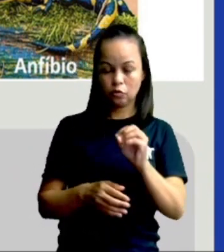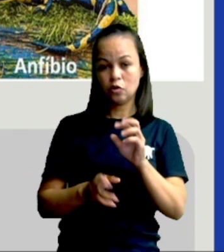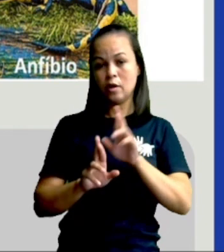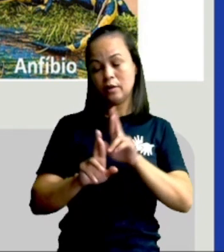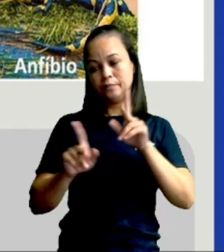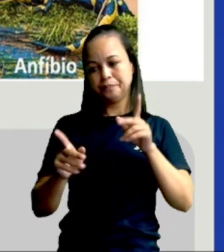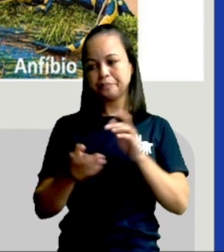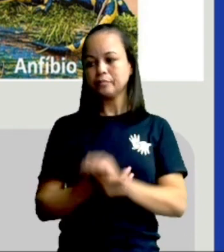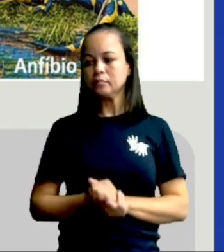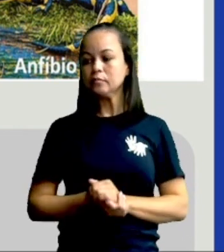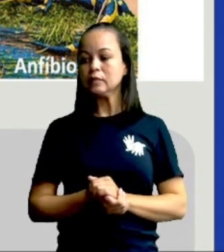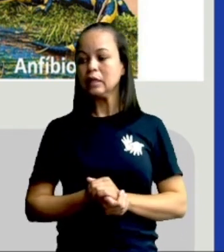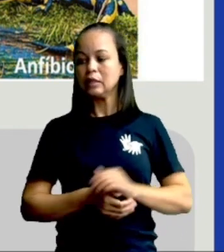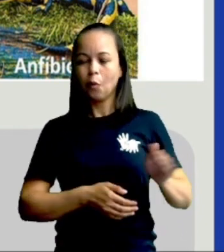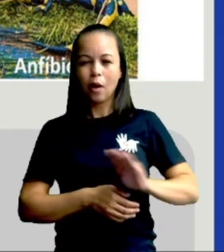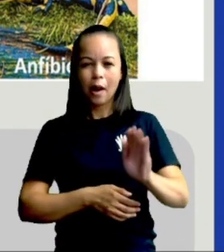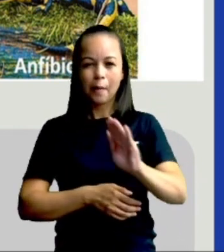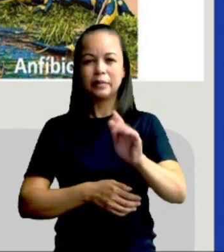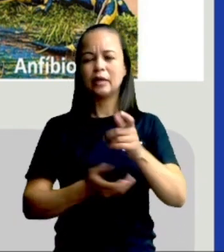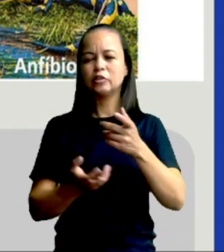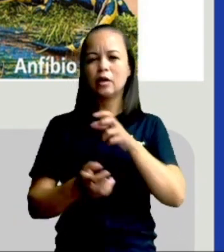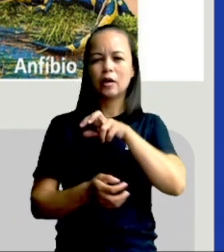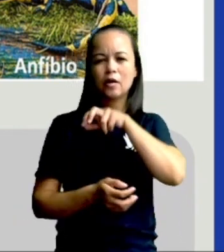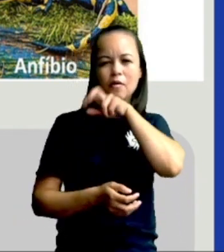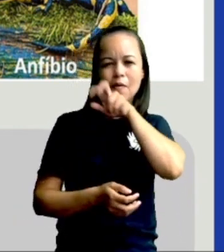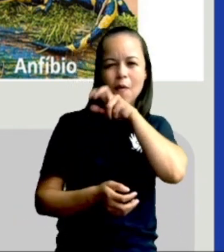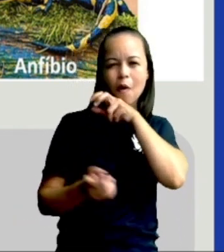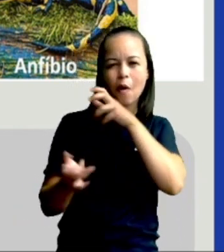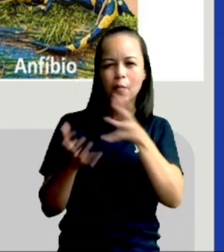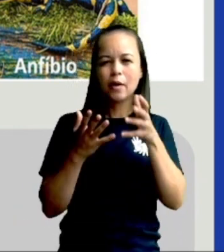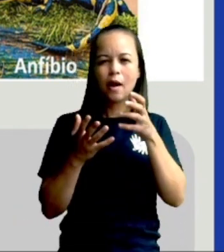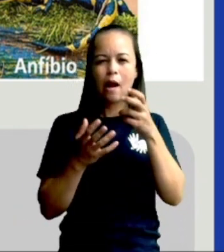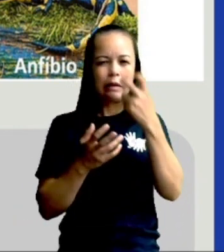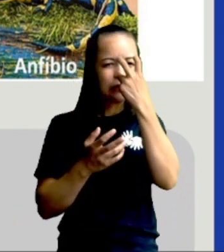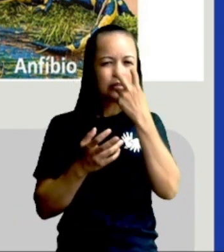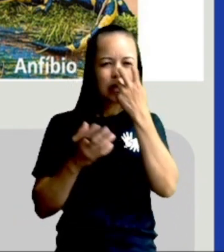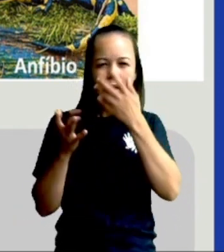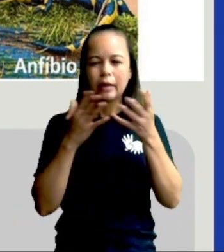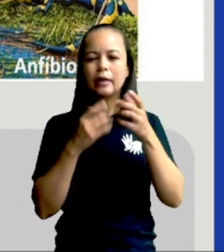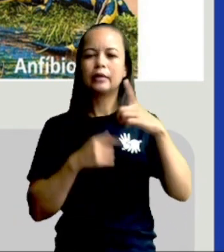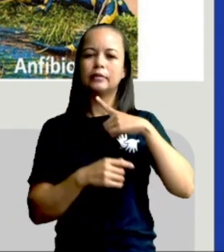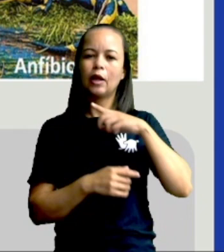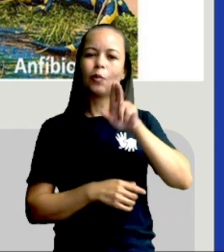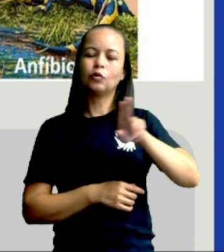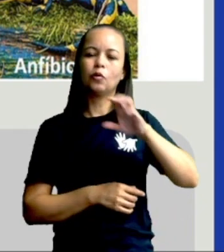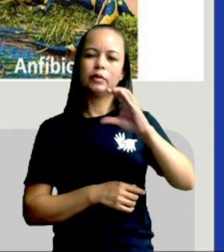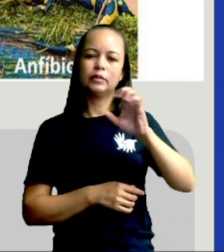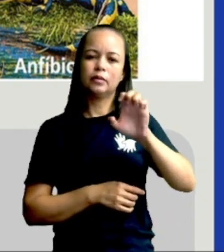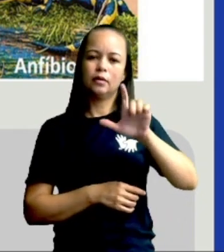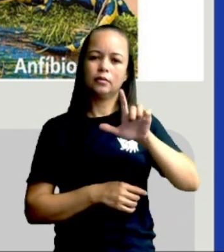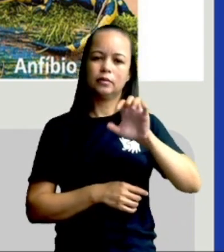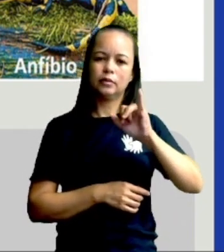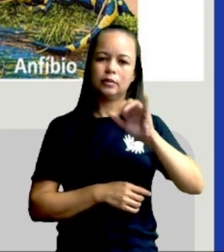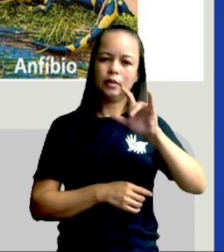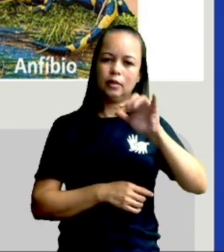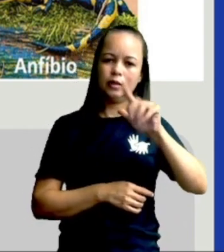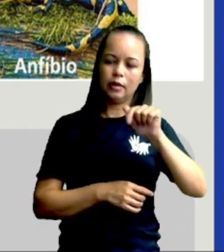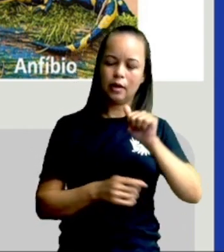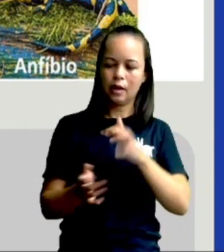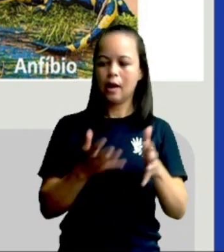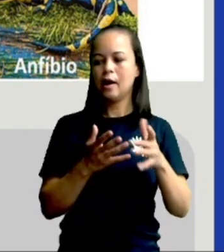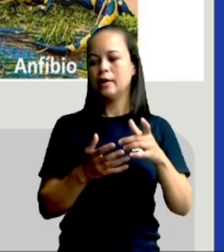confundido com réptil, mas ele é um mamífero. Temos a cobra cega, também chamada de cecília, que ela é um tipo de anfíbio, e